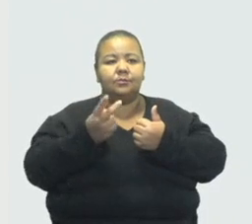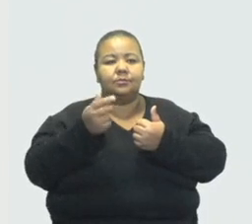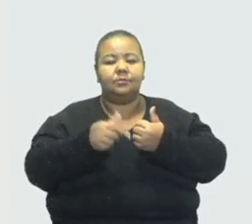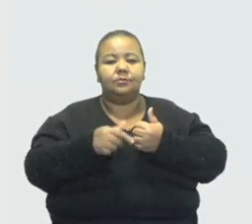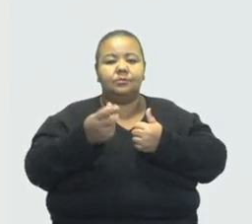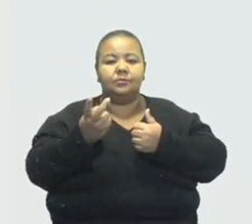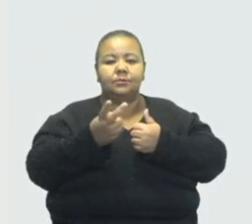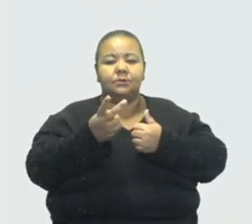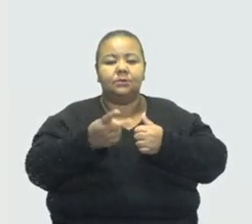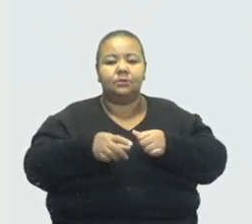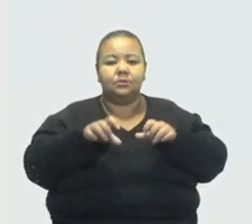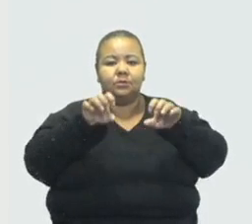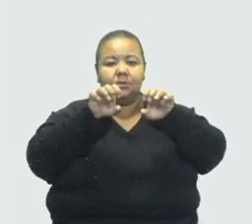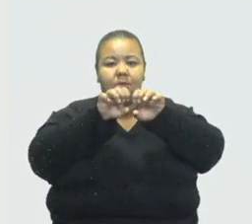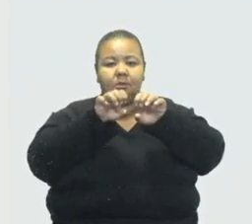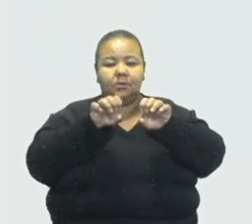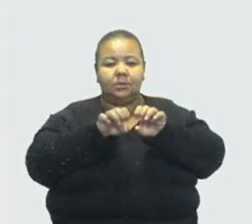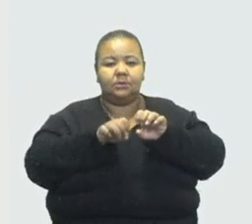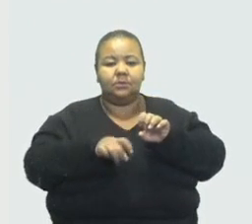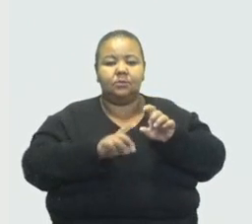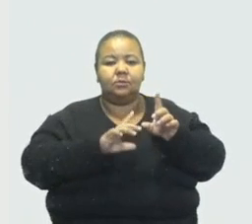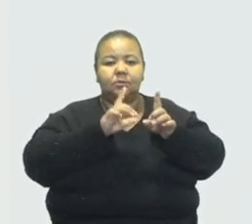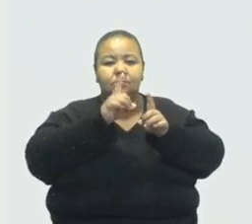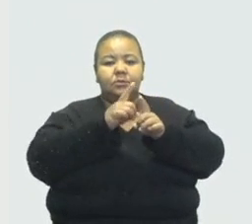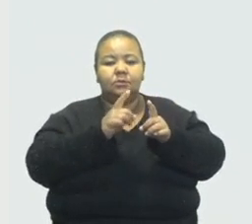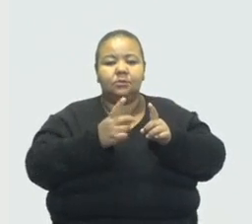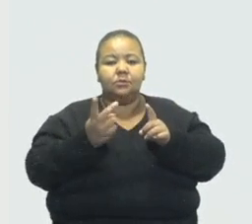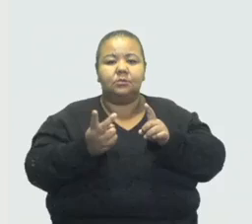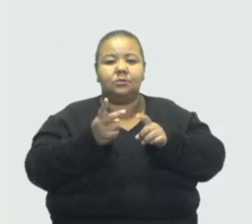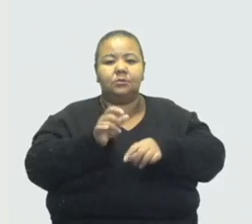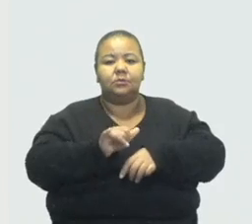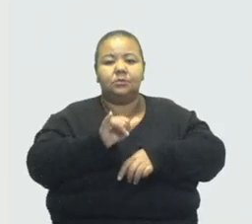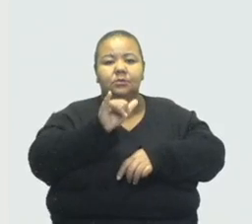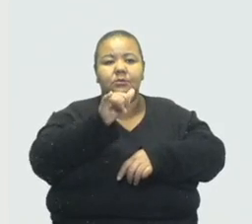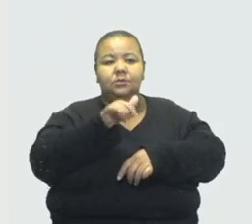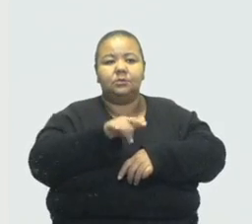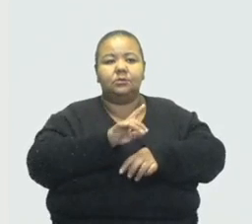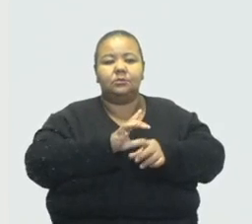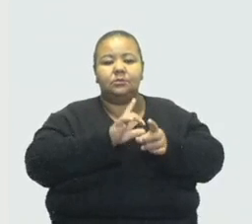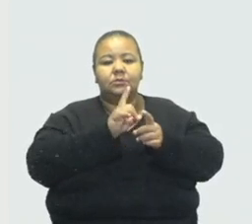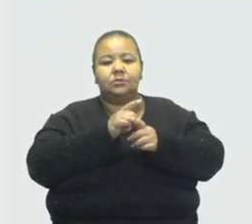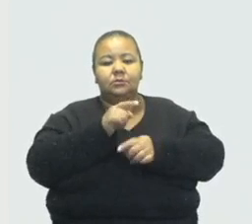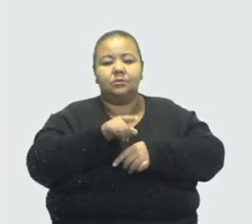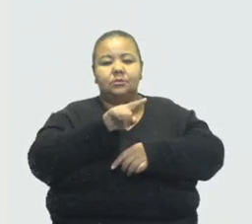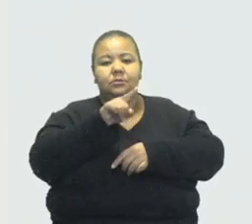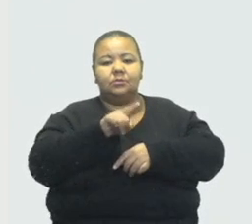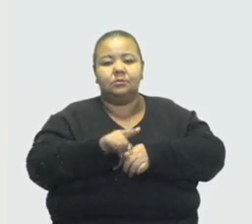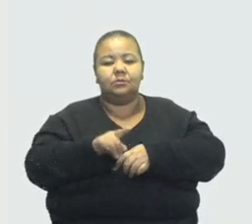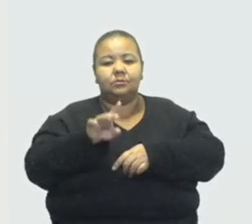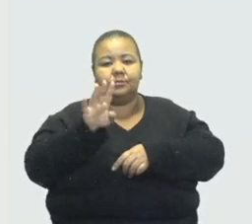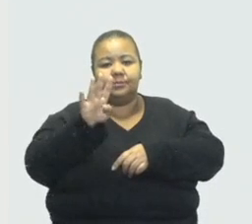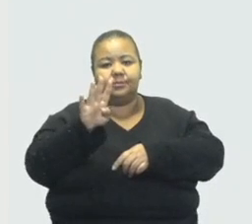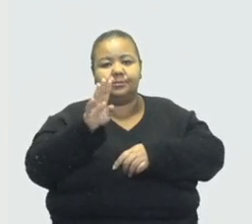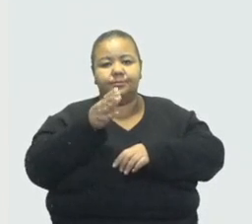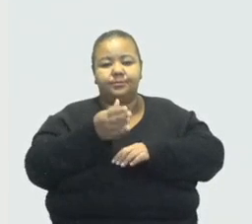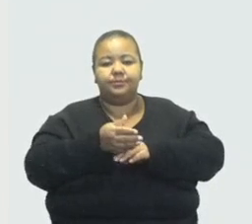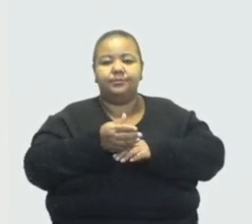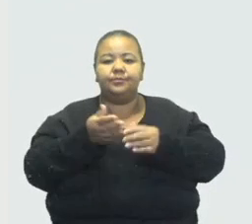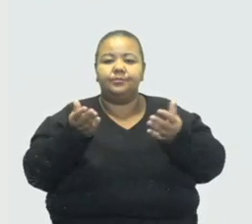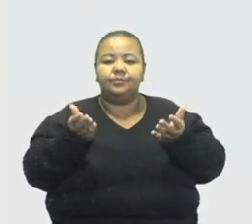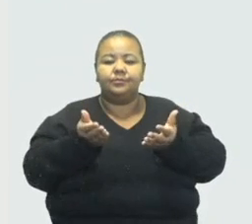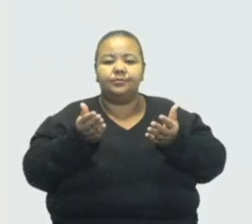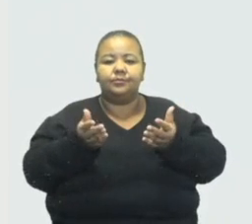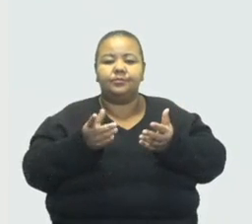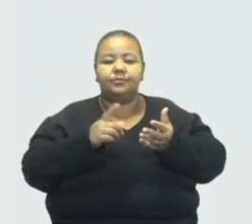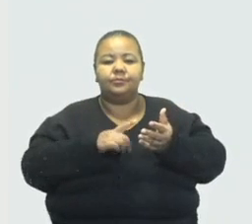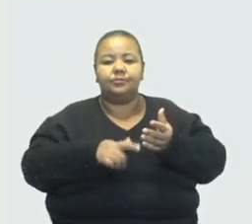segunda equação, a gente vai encontrar o valor de Y. Então, encontrando o valor de Y é igual a 4. Agora, eu tenho o